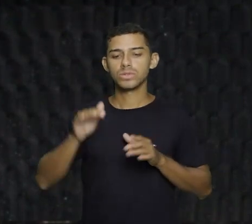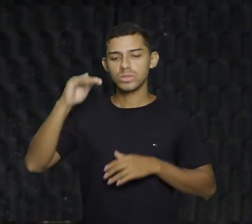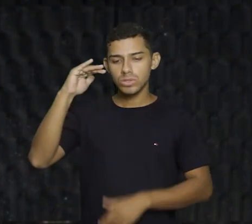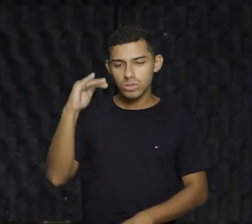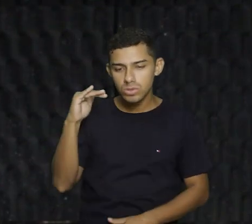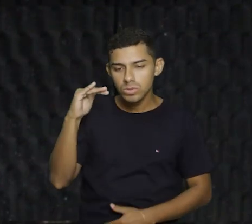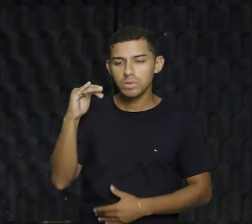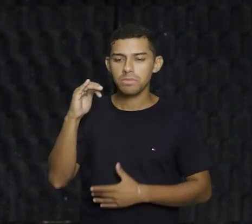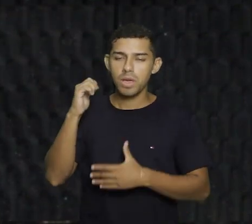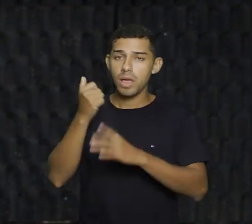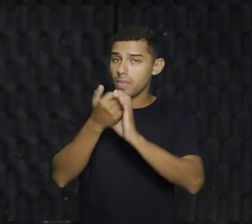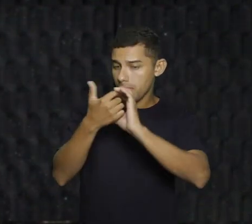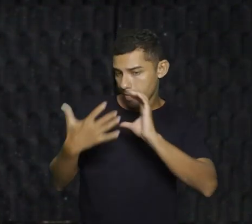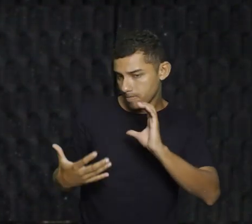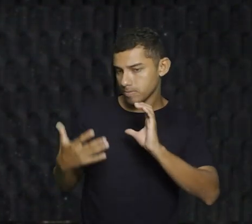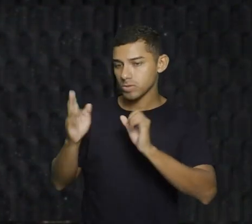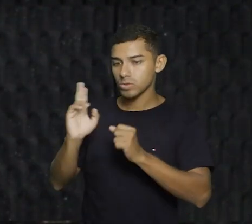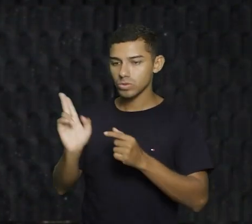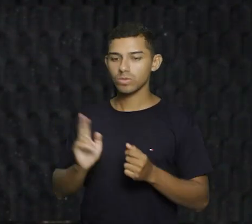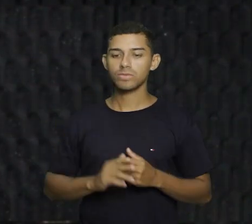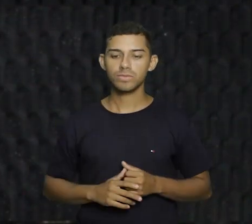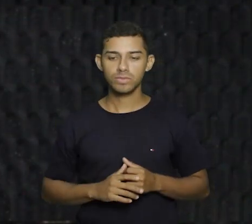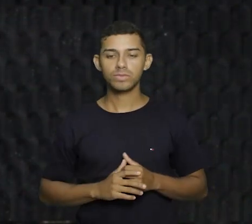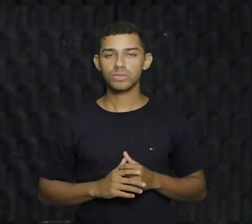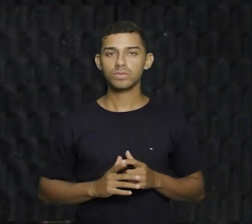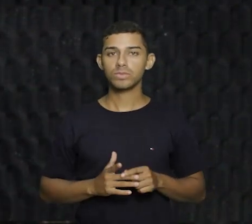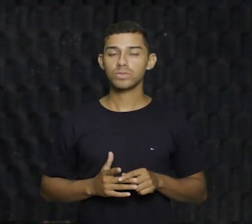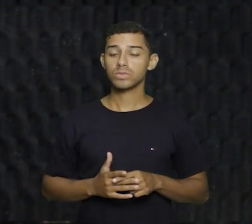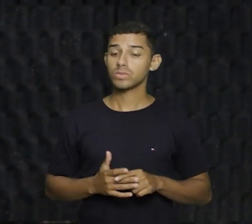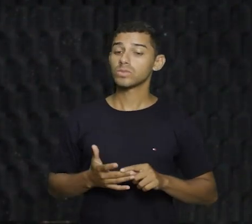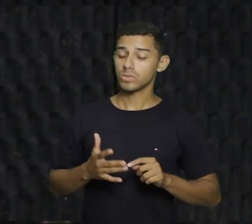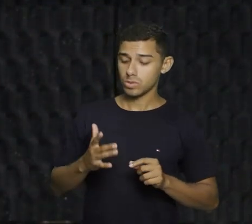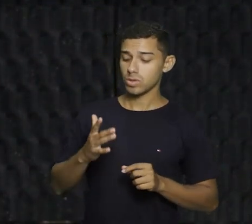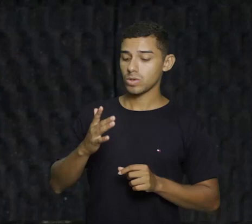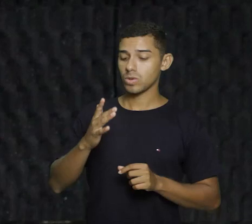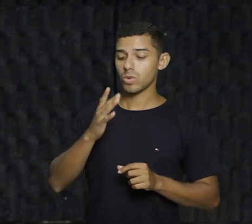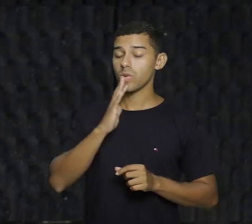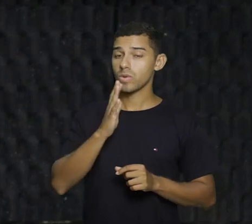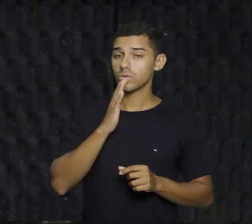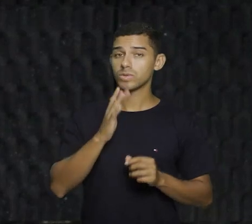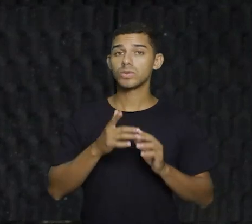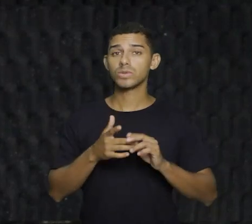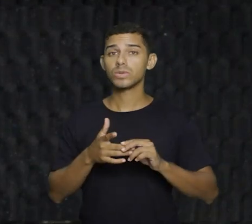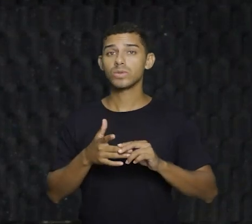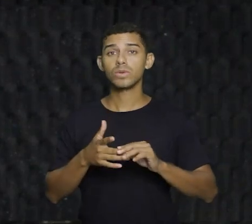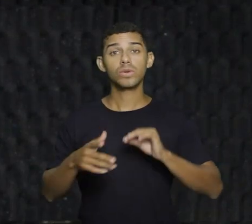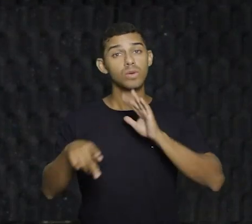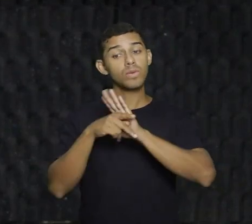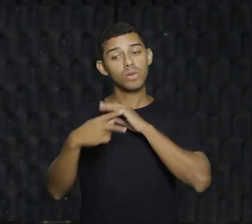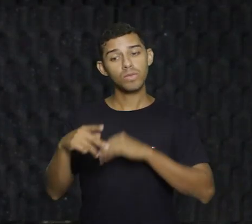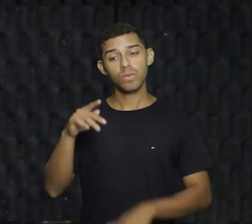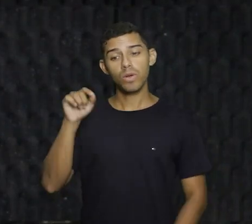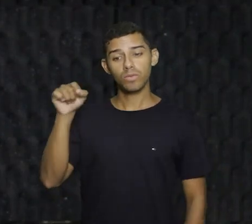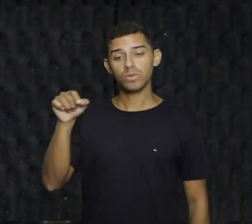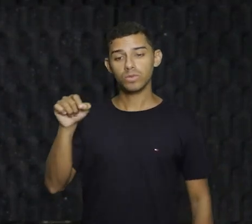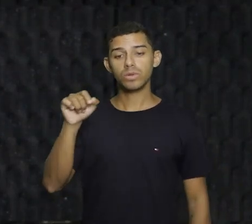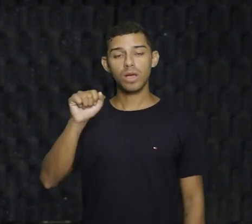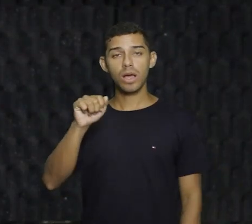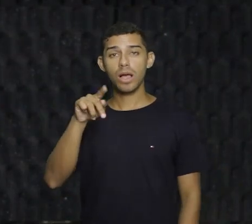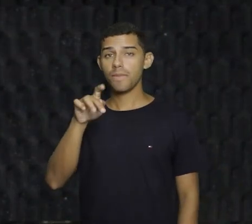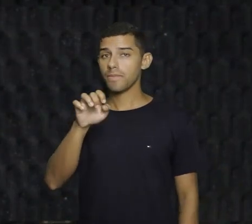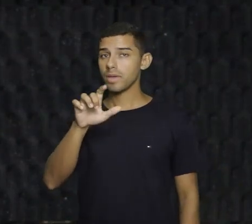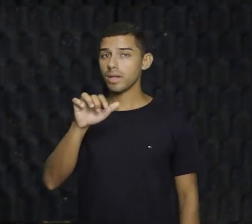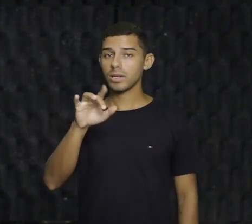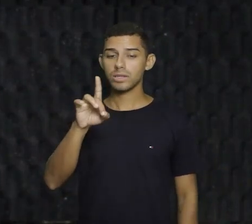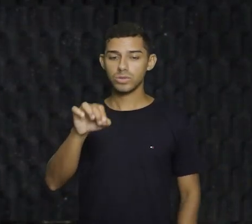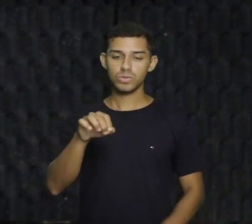pela definição ou conceito do nome. De qualquer maneira, ele é conhecido por causa do próprio apelido. A Primavera de